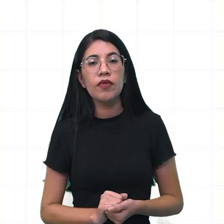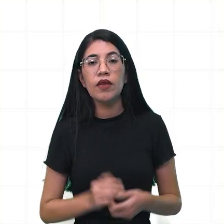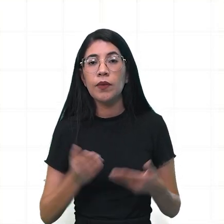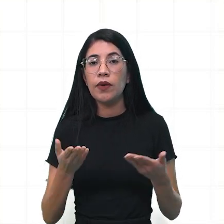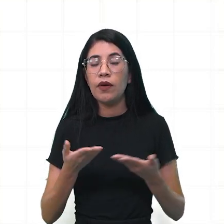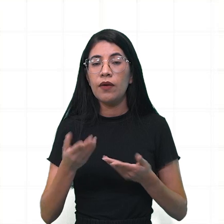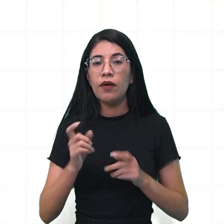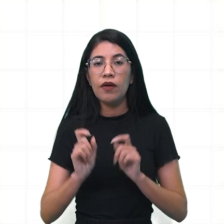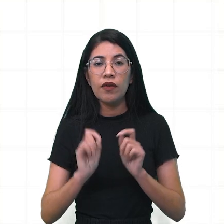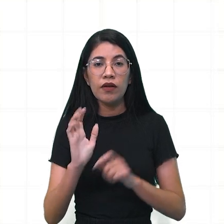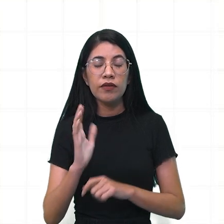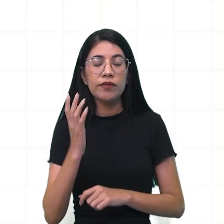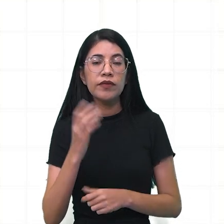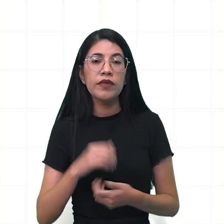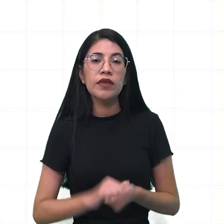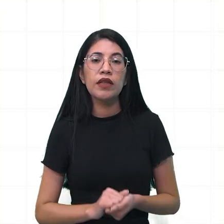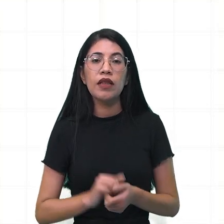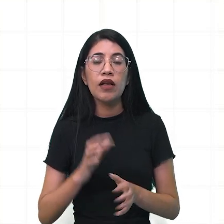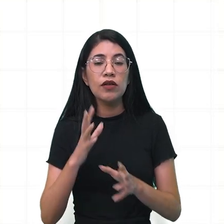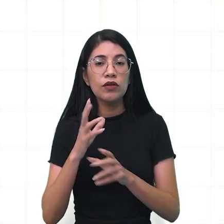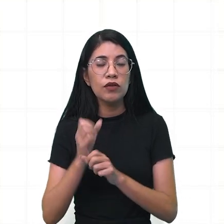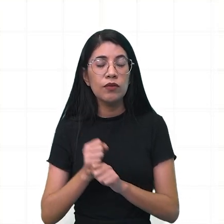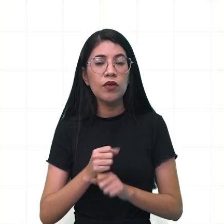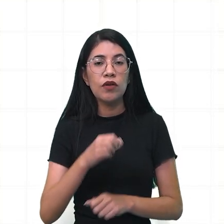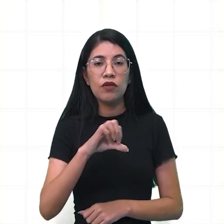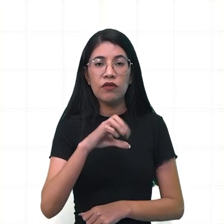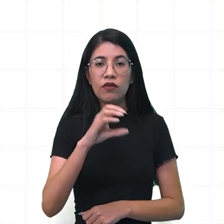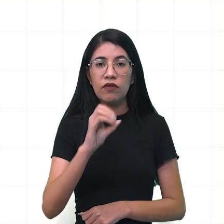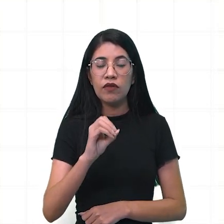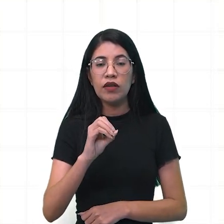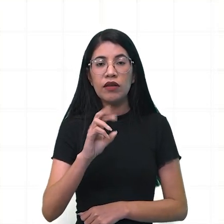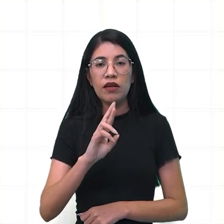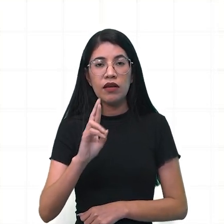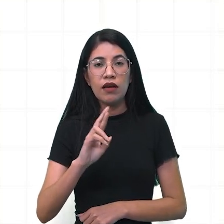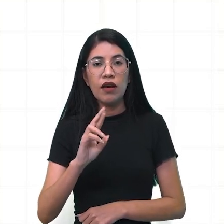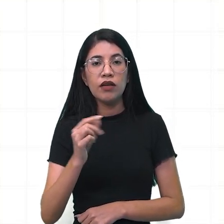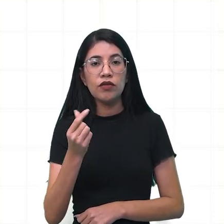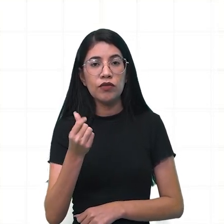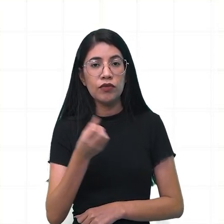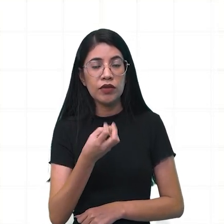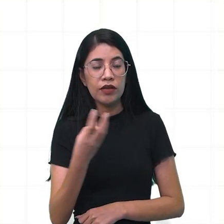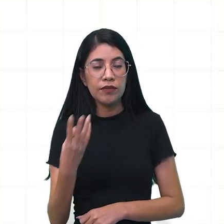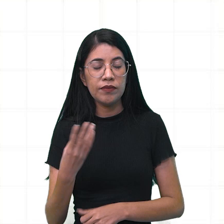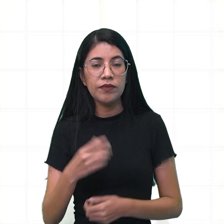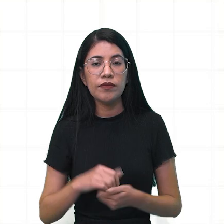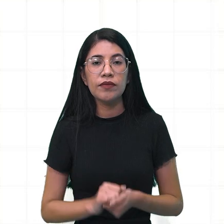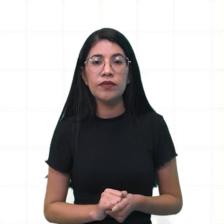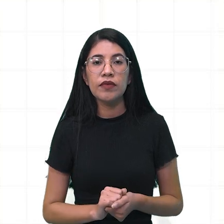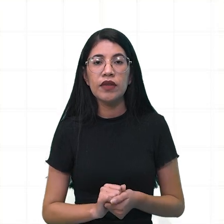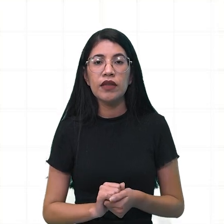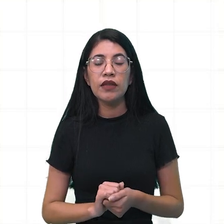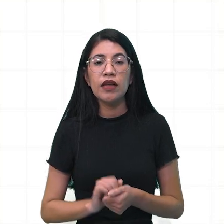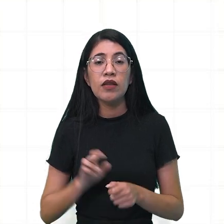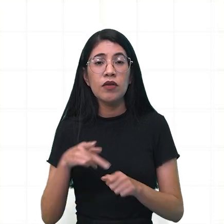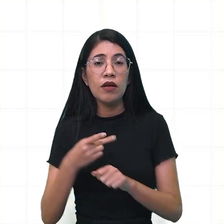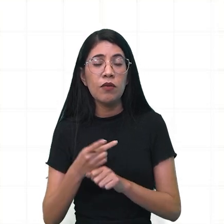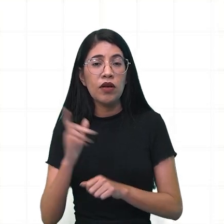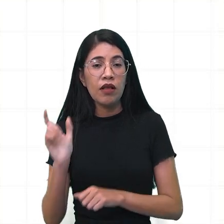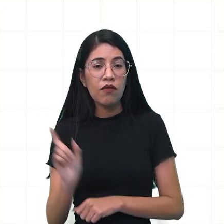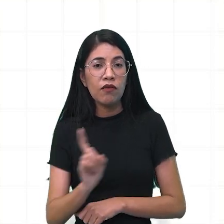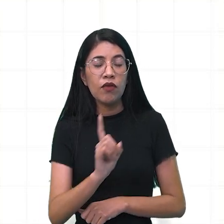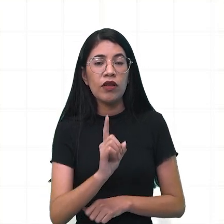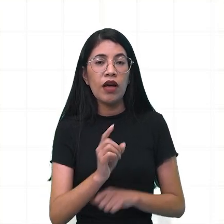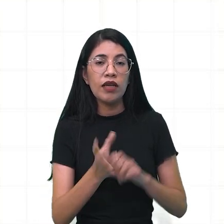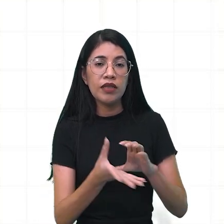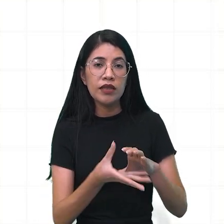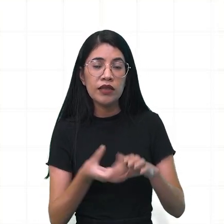agora a pessoa tem R 90 de saldo tudo bem aí ela foi lá e fez um saque ela tirou